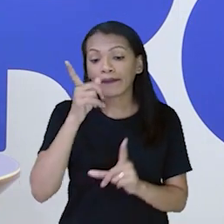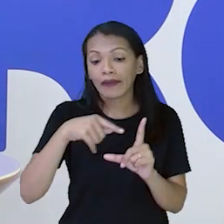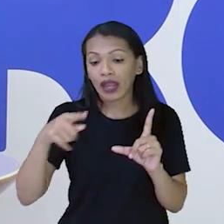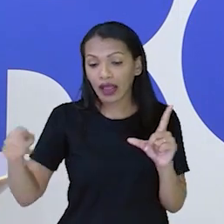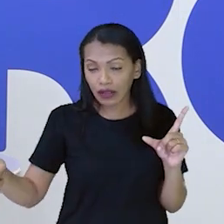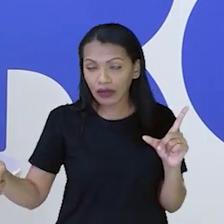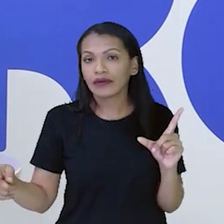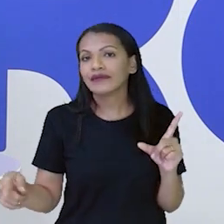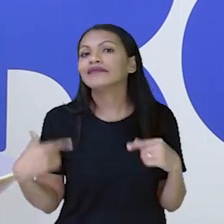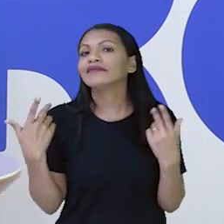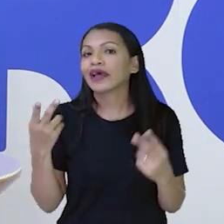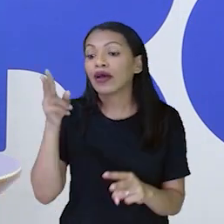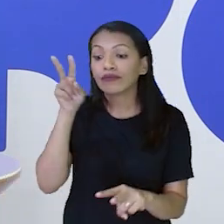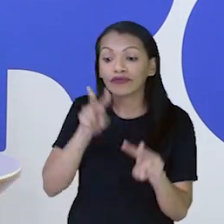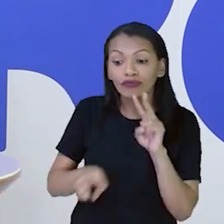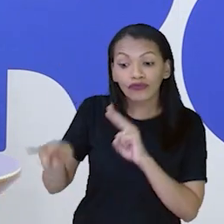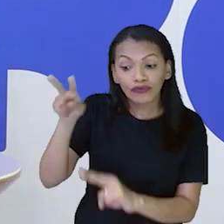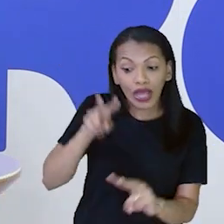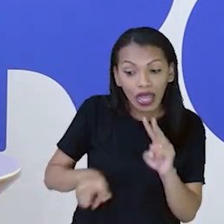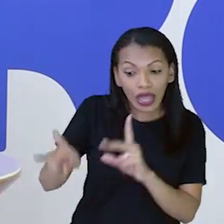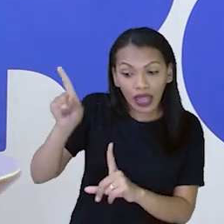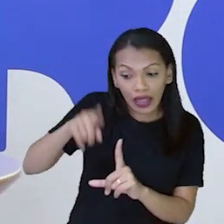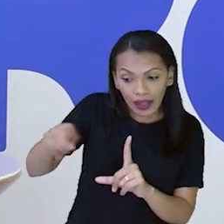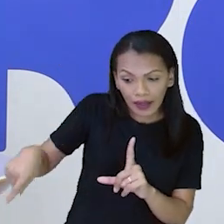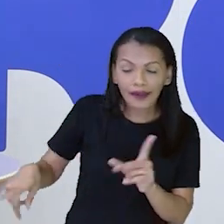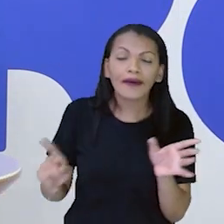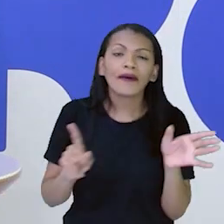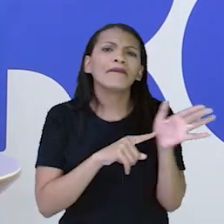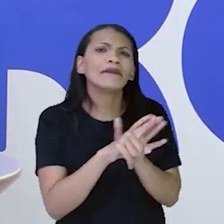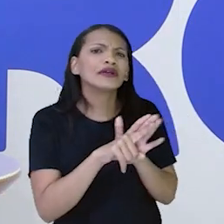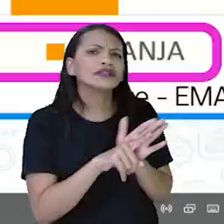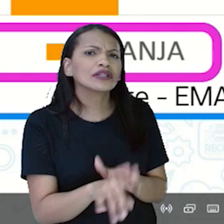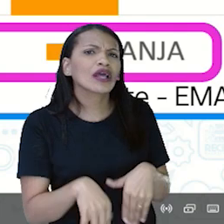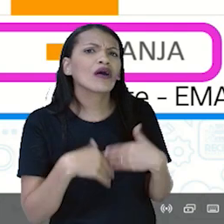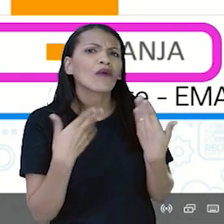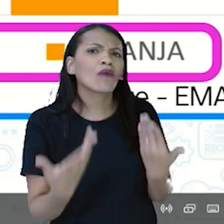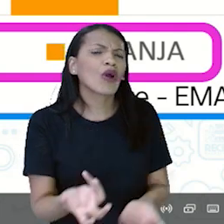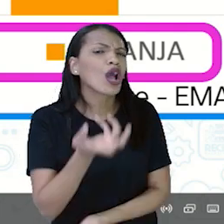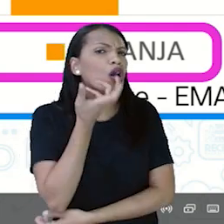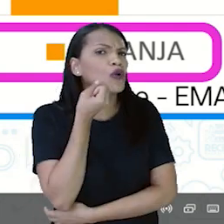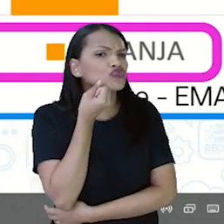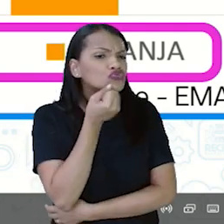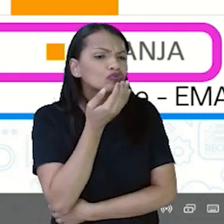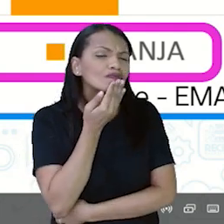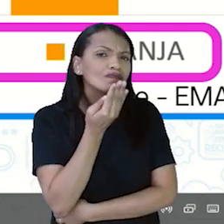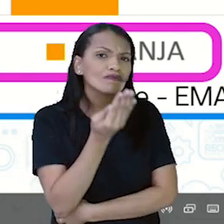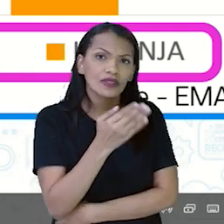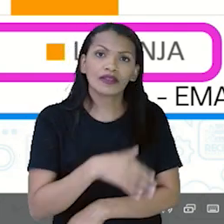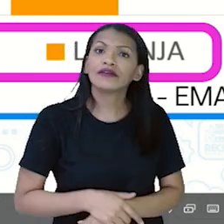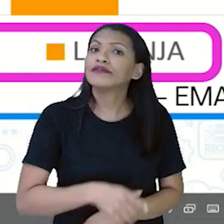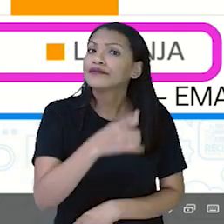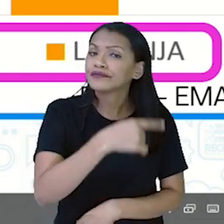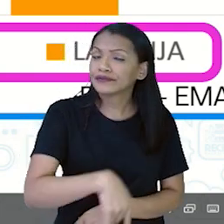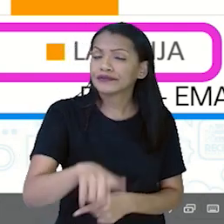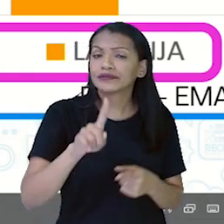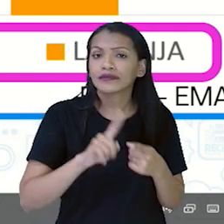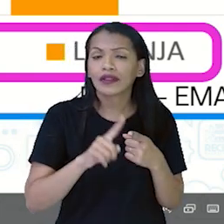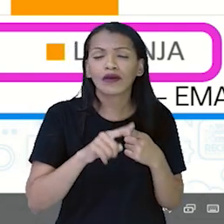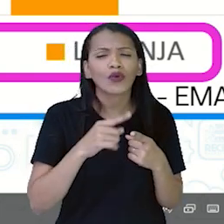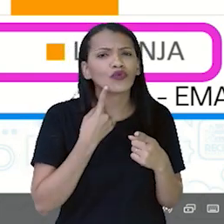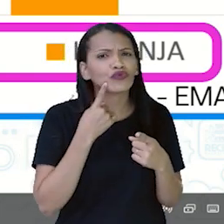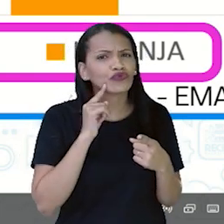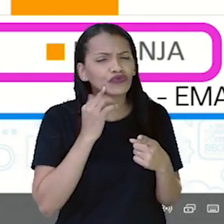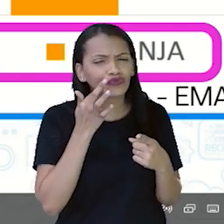está fazendo uma leitura dessa pesquisa aqui. Nessa pesquisa, qual suco foi o preferido? Vocês vão manter o acerola ou